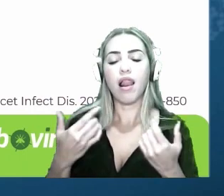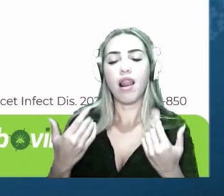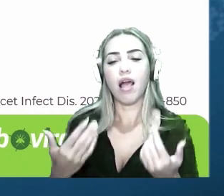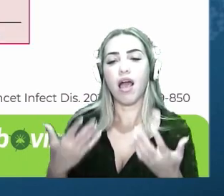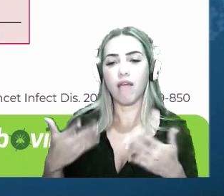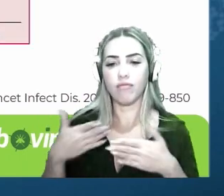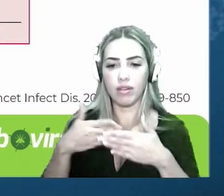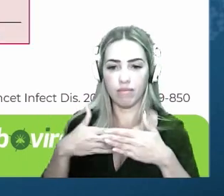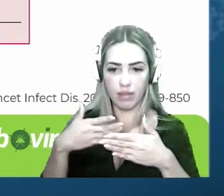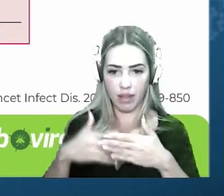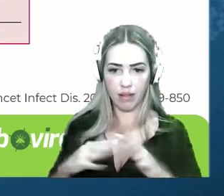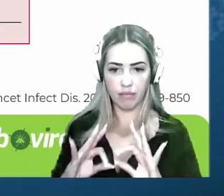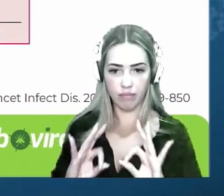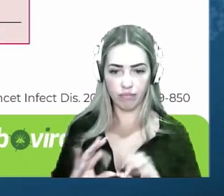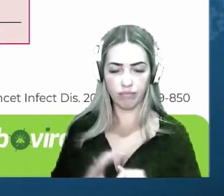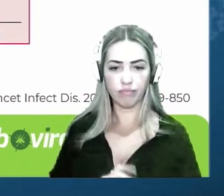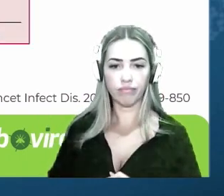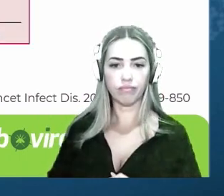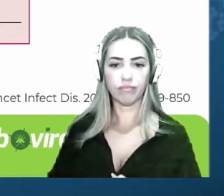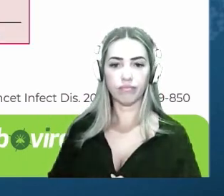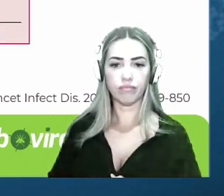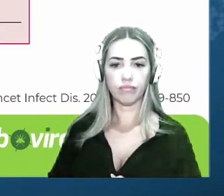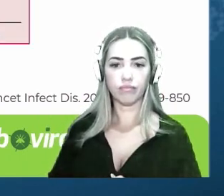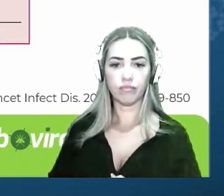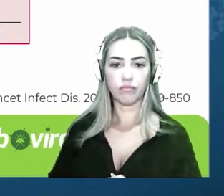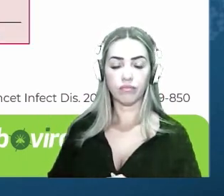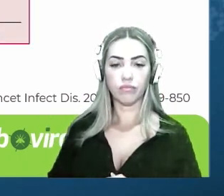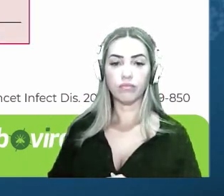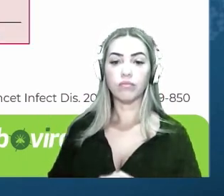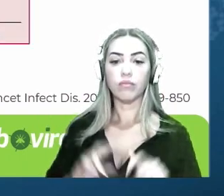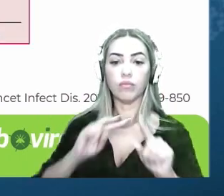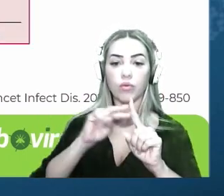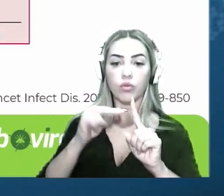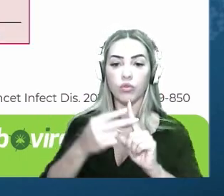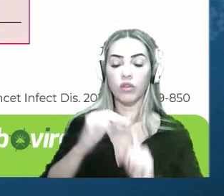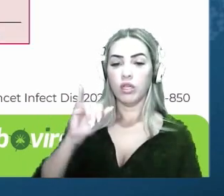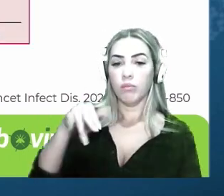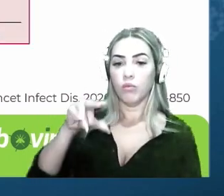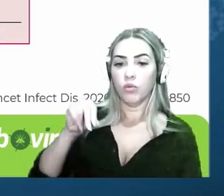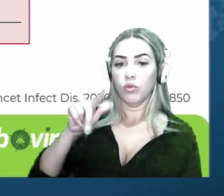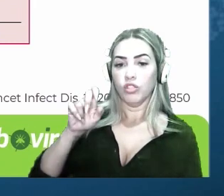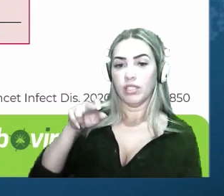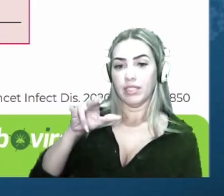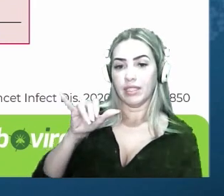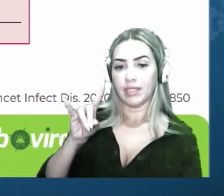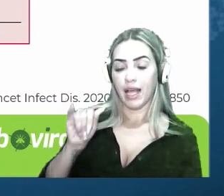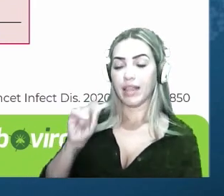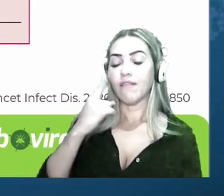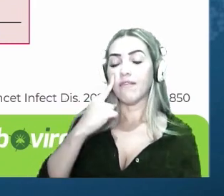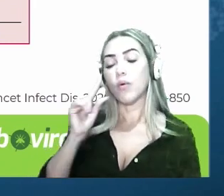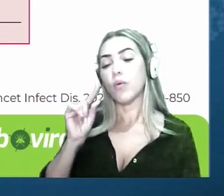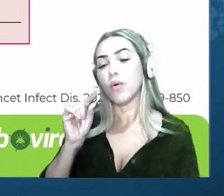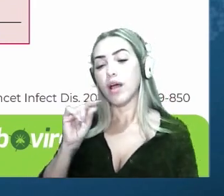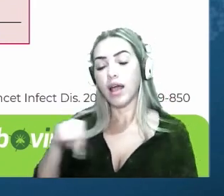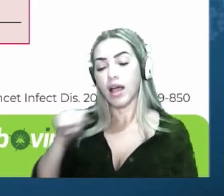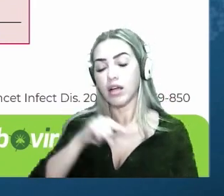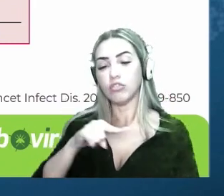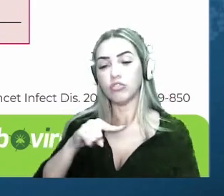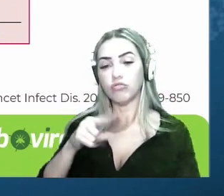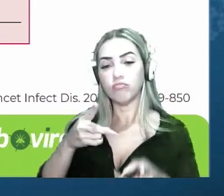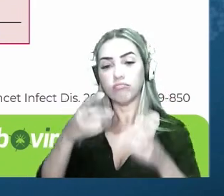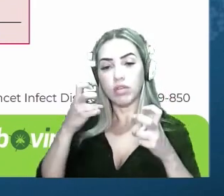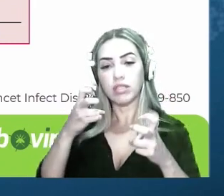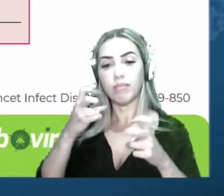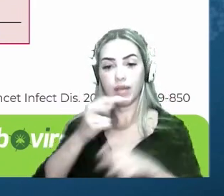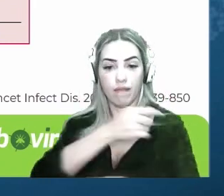Tá? E, do ponto de vista de imunogenicidade, a gente vê que a vacina